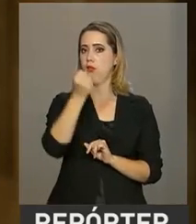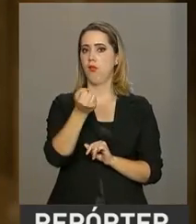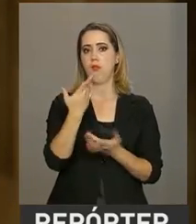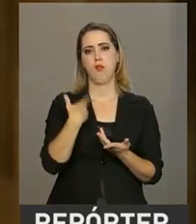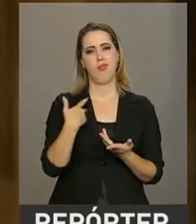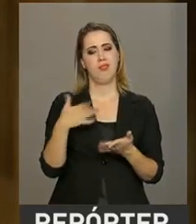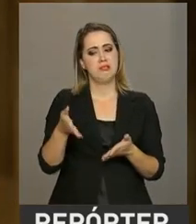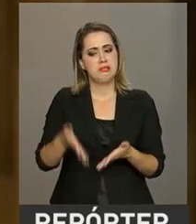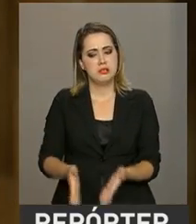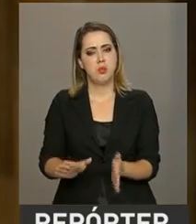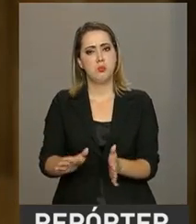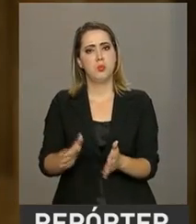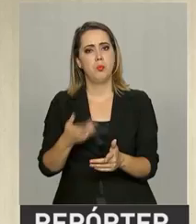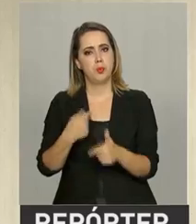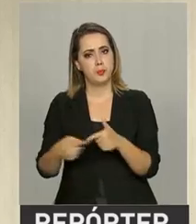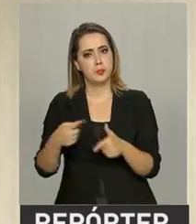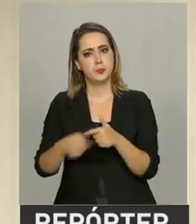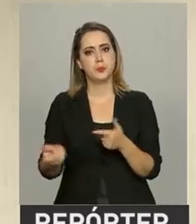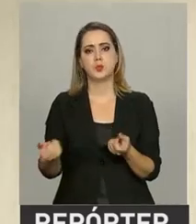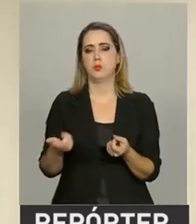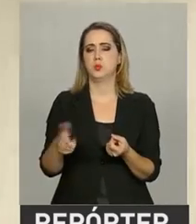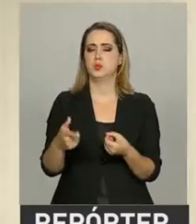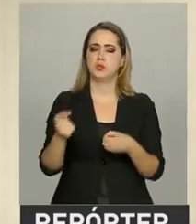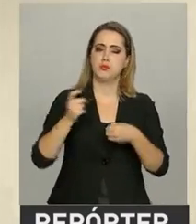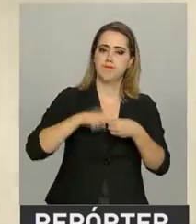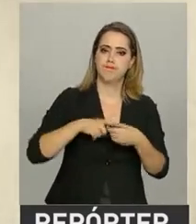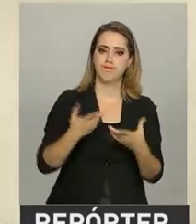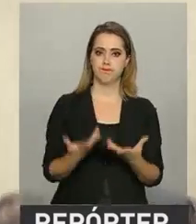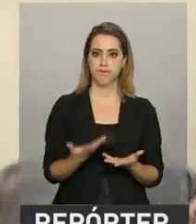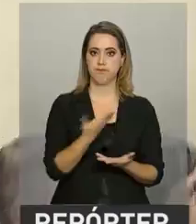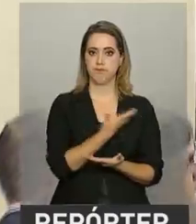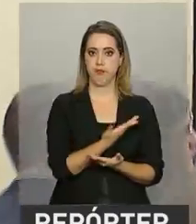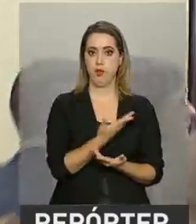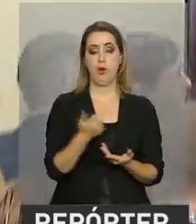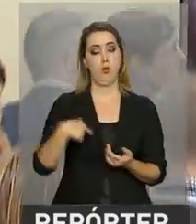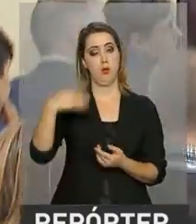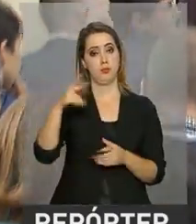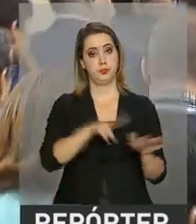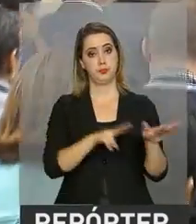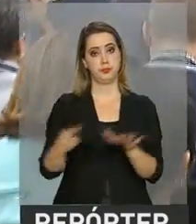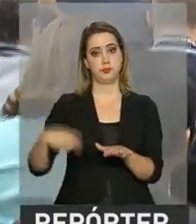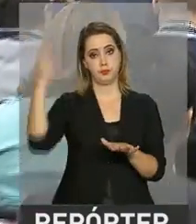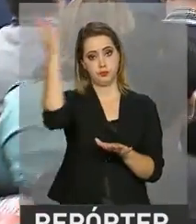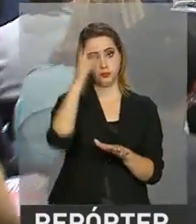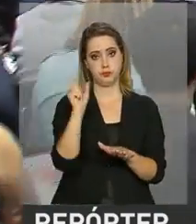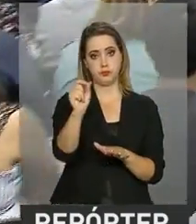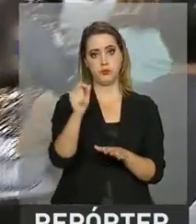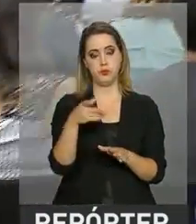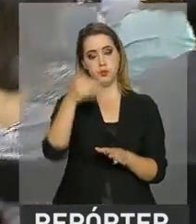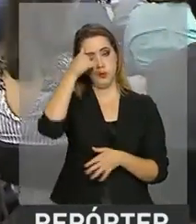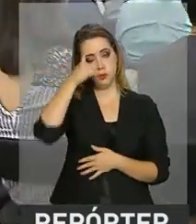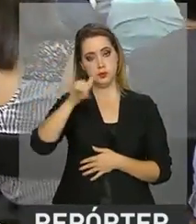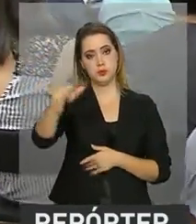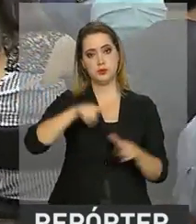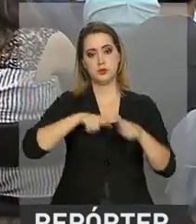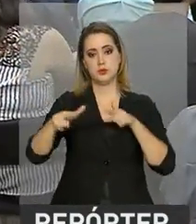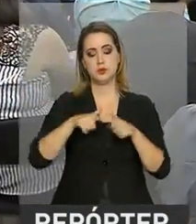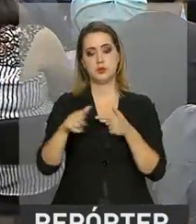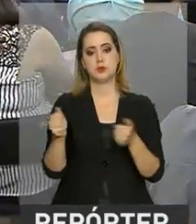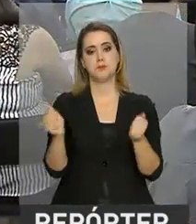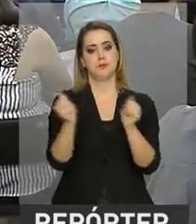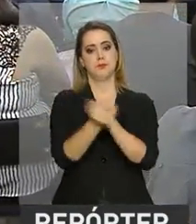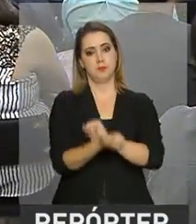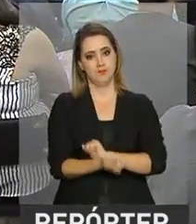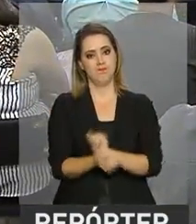volte mais a cair nessa situação. Na Semana Nacional de Combate ao Trabalho Escravo, são discutidas novas políticas de combate a